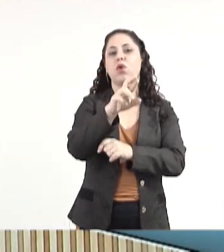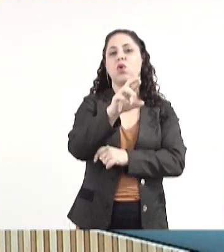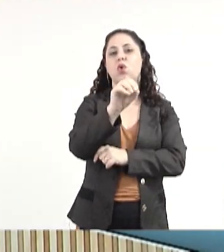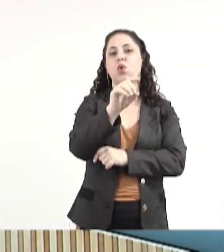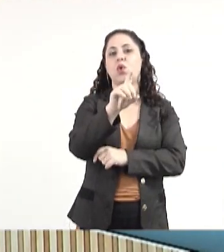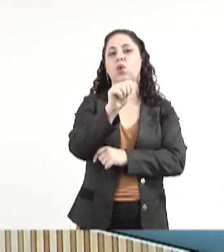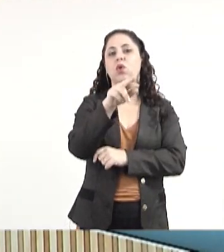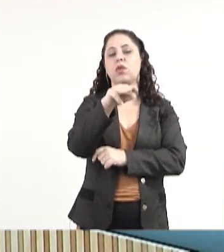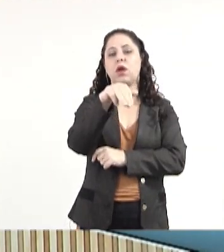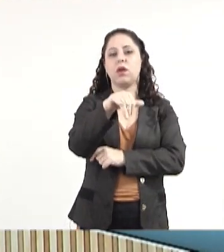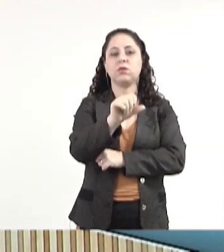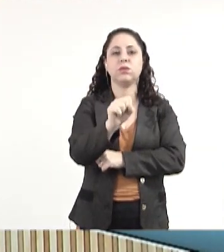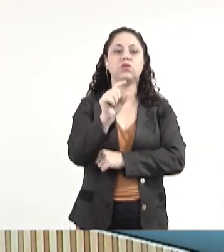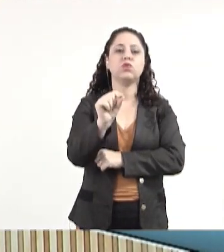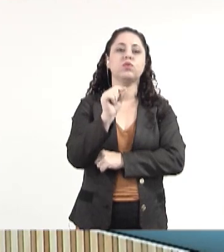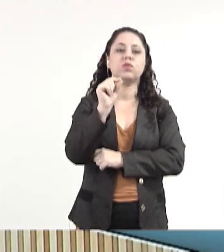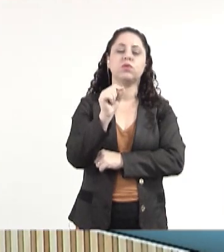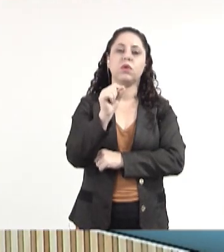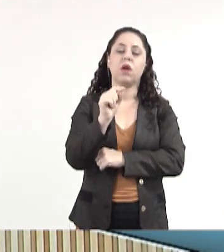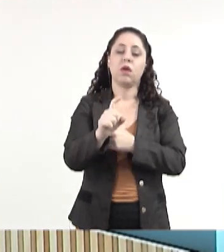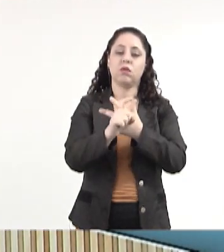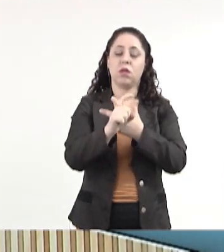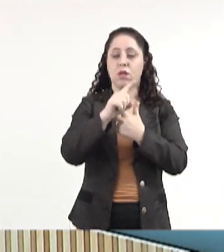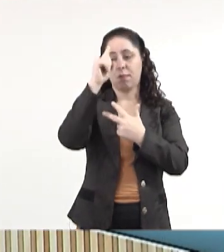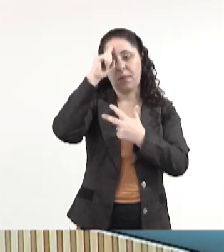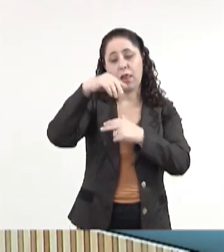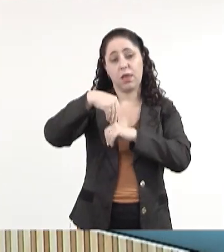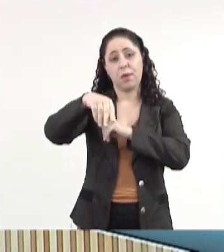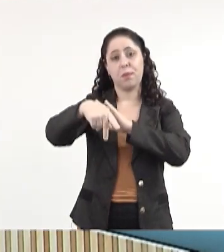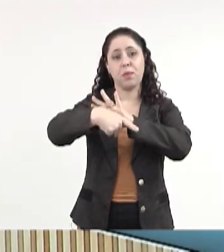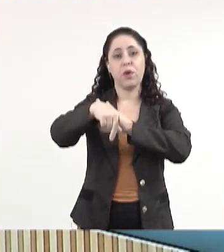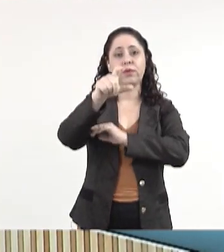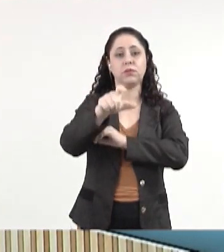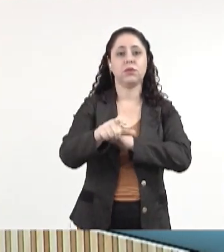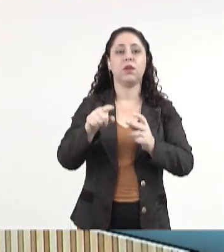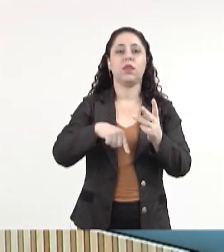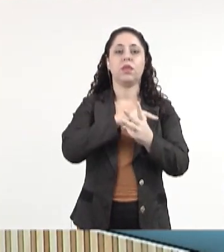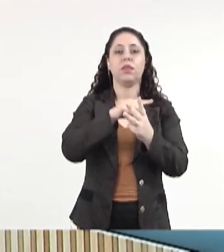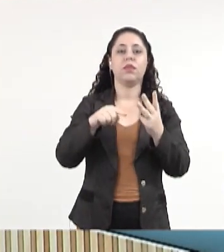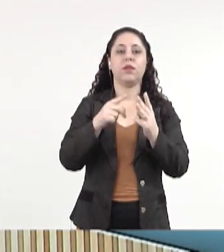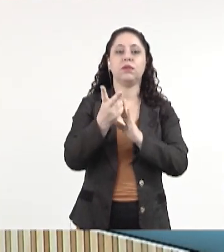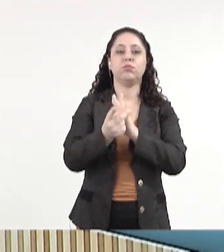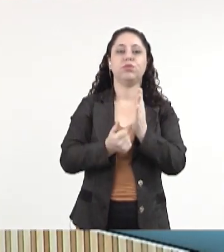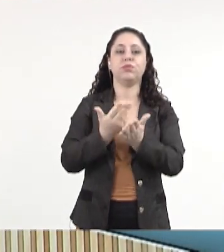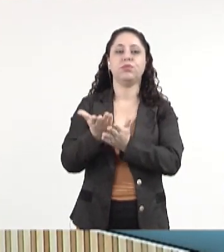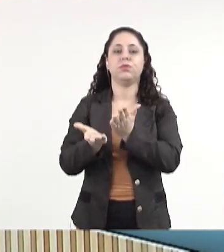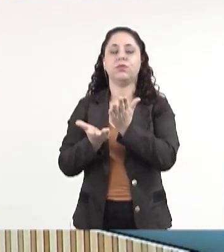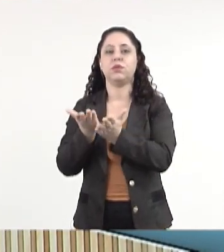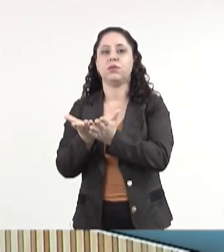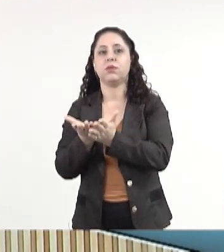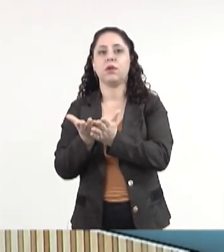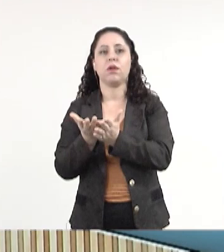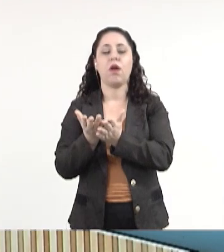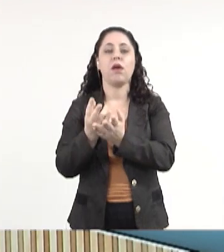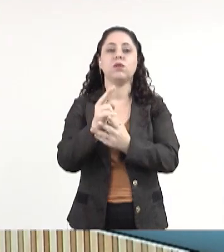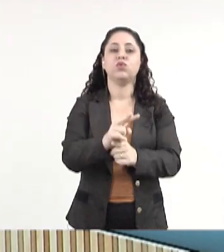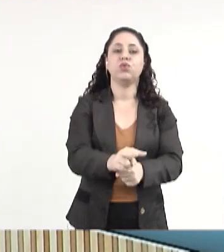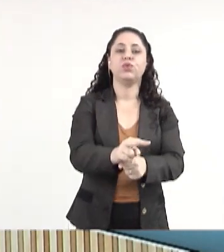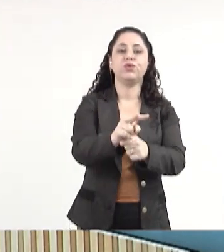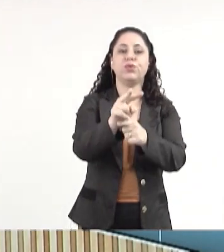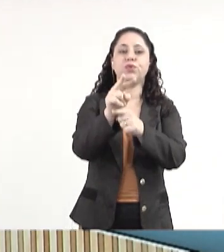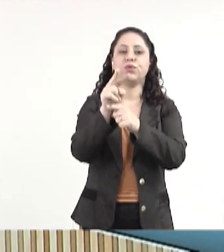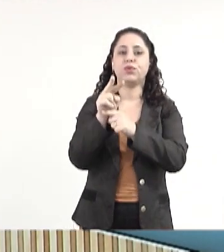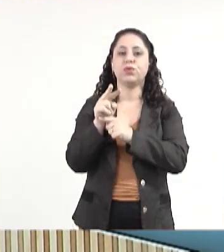Rodar MS. O Poder Executivo encaminhou, inclusive, 3 orçamentos, 3 simulações de